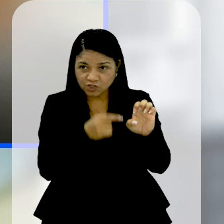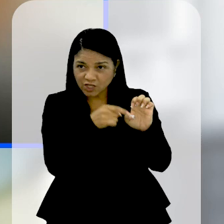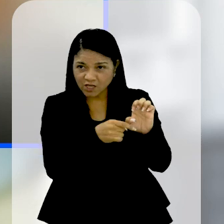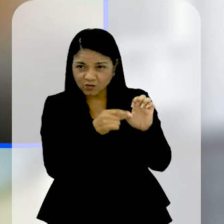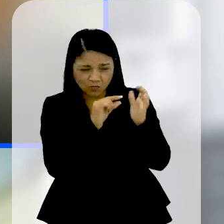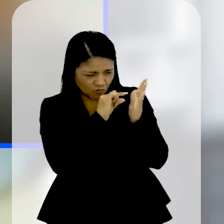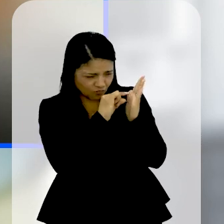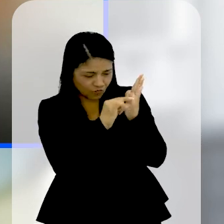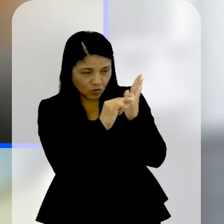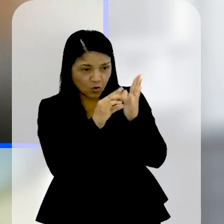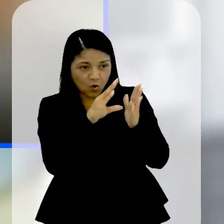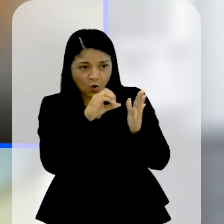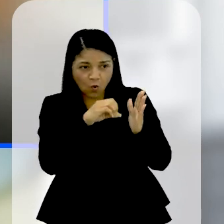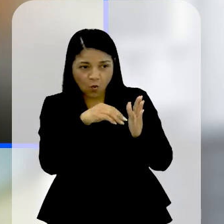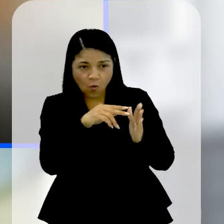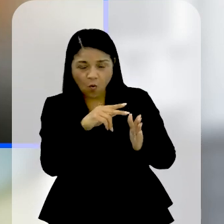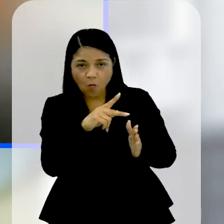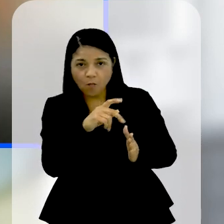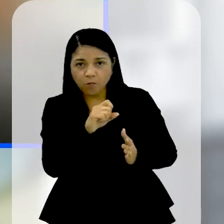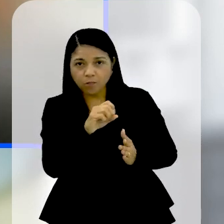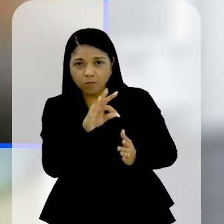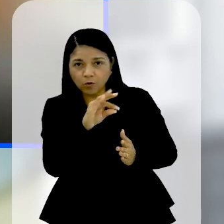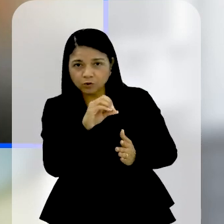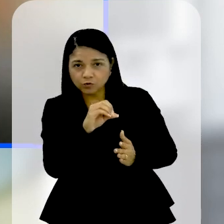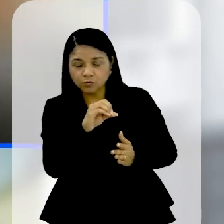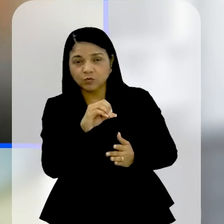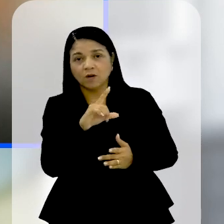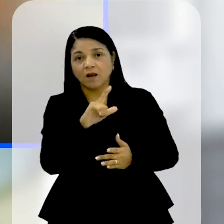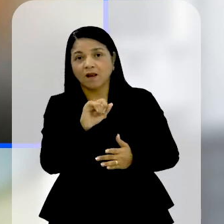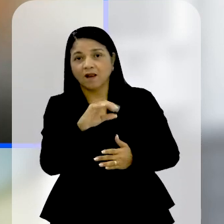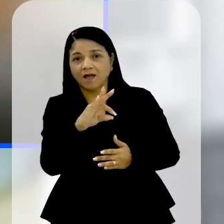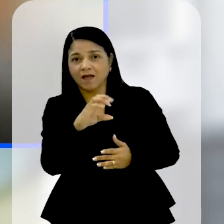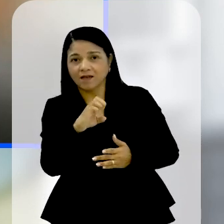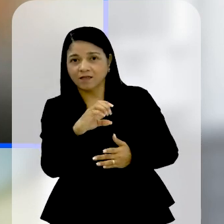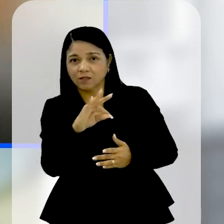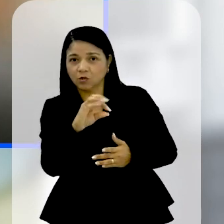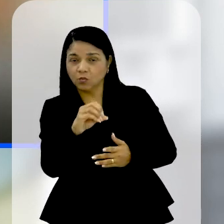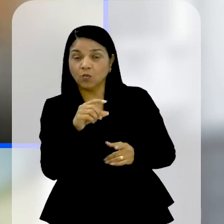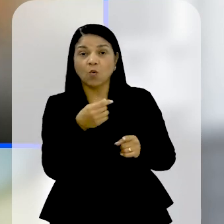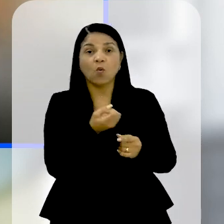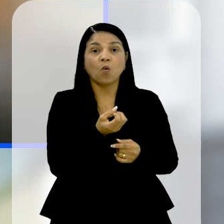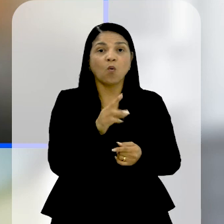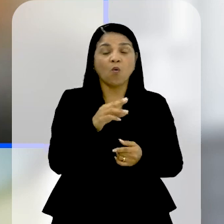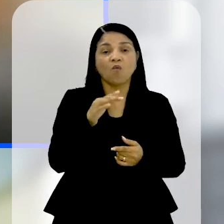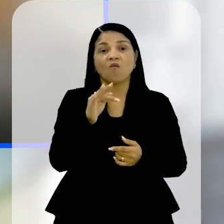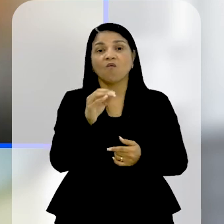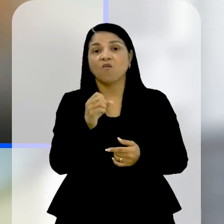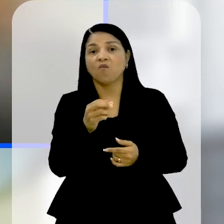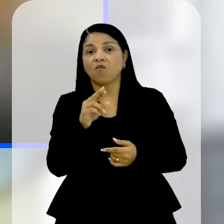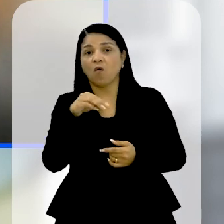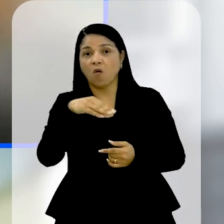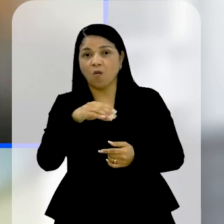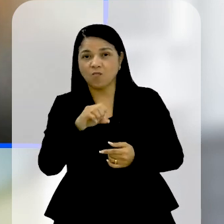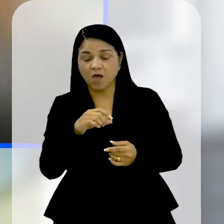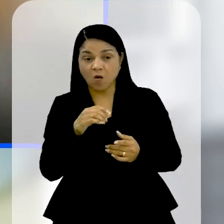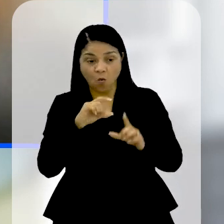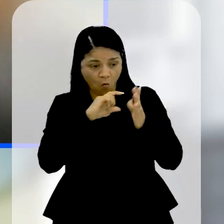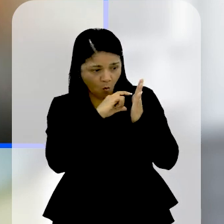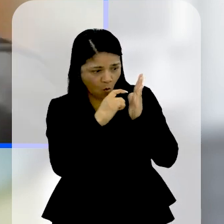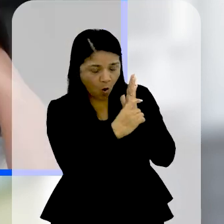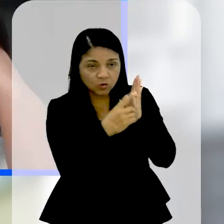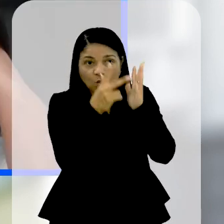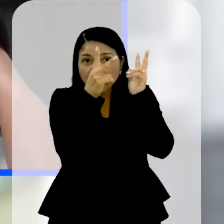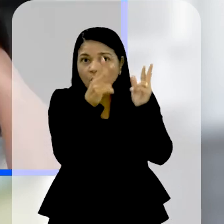você olhar lá assim, tá assim, composto lácteo, ou fórmula infantil de segmento, ou leite... Porque o rótulo